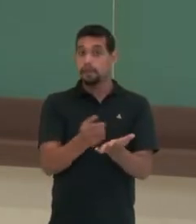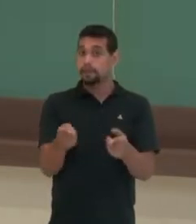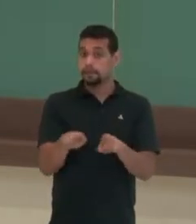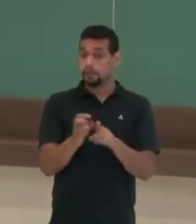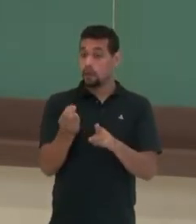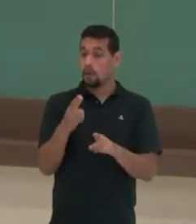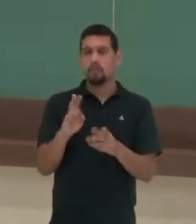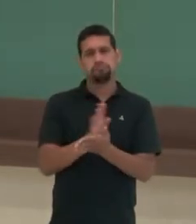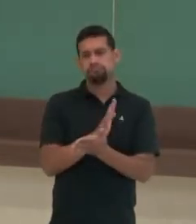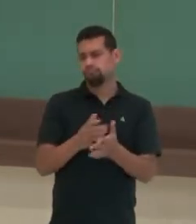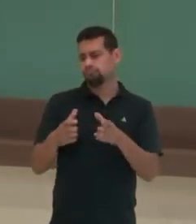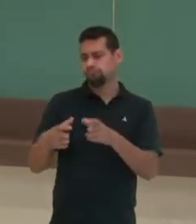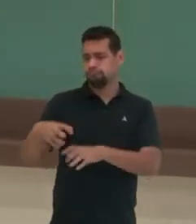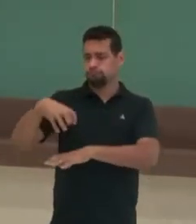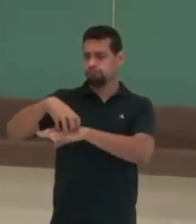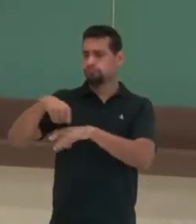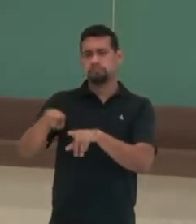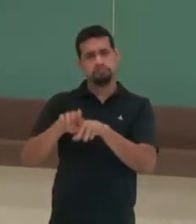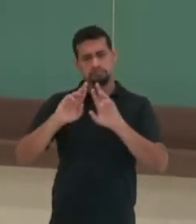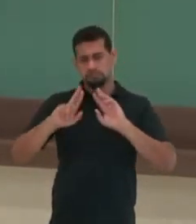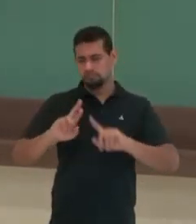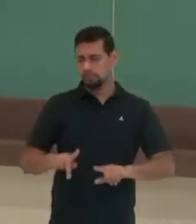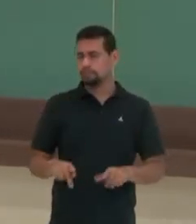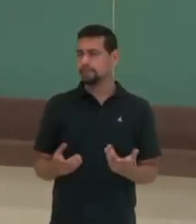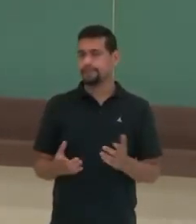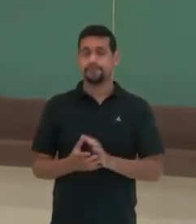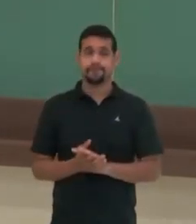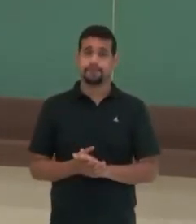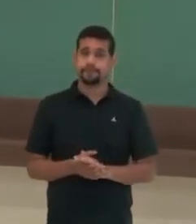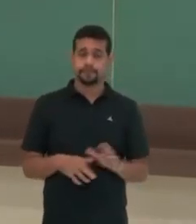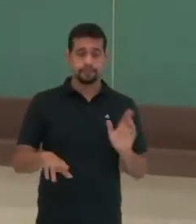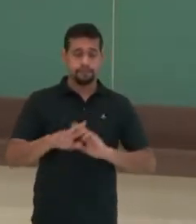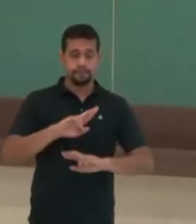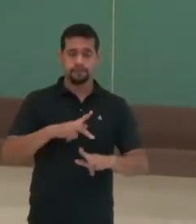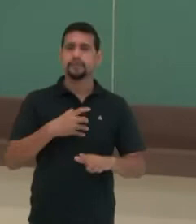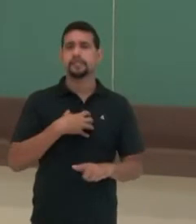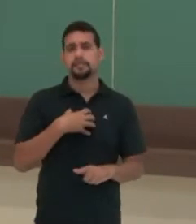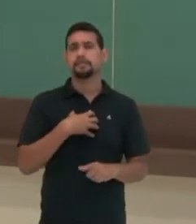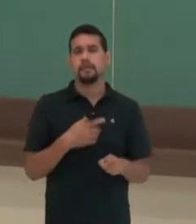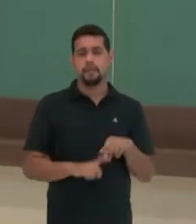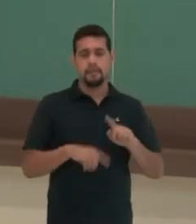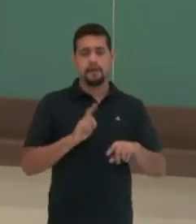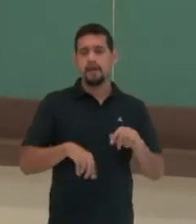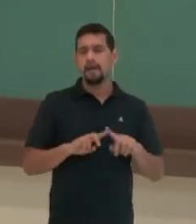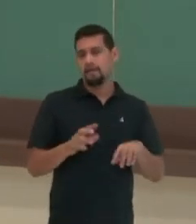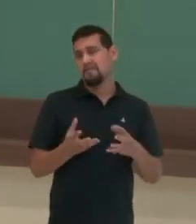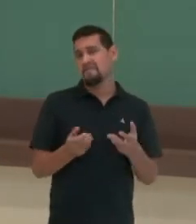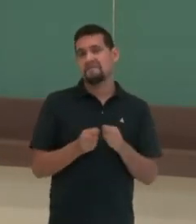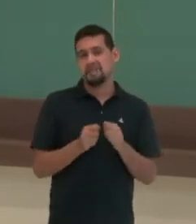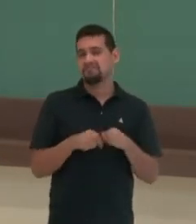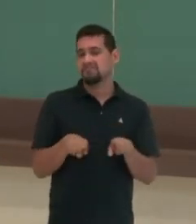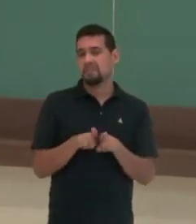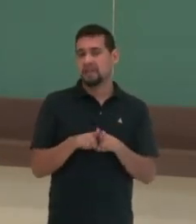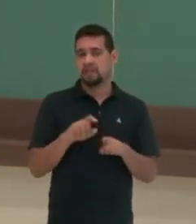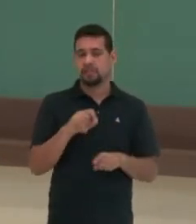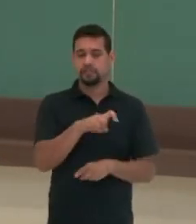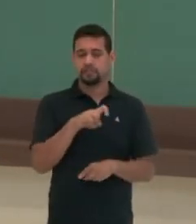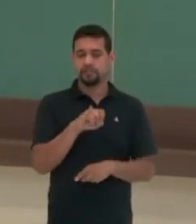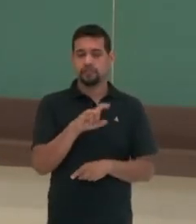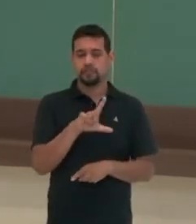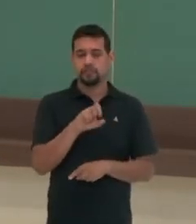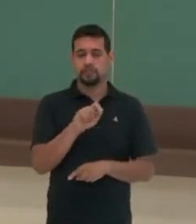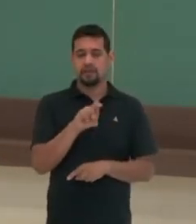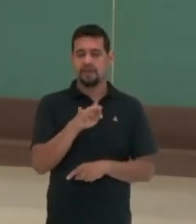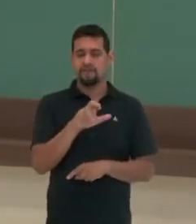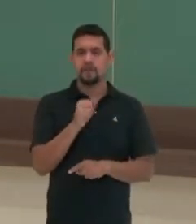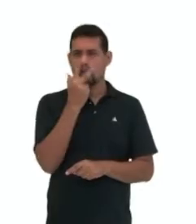outro suporte, um tecido, a parede, enfim, um outro material que queira fazer essa xilogravura. É um